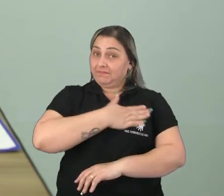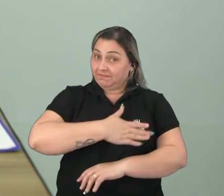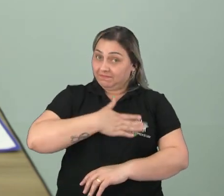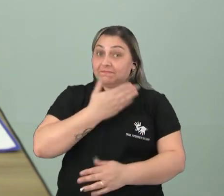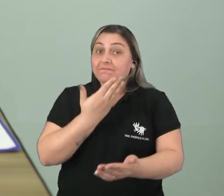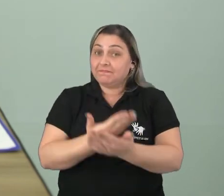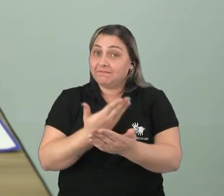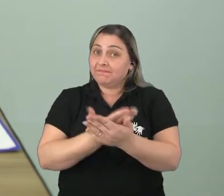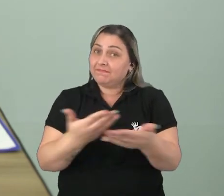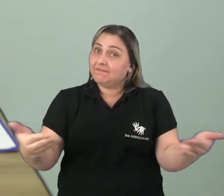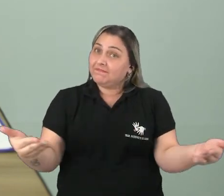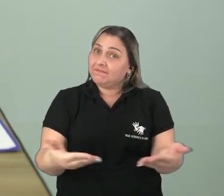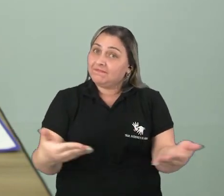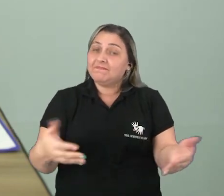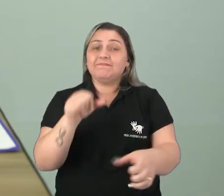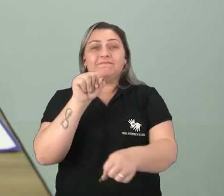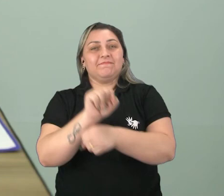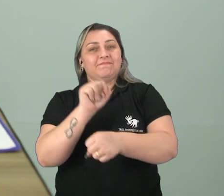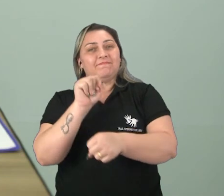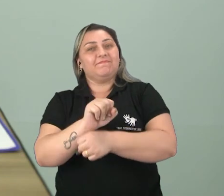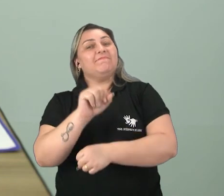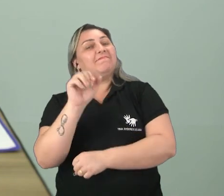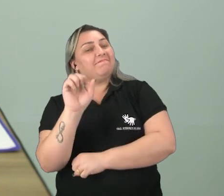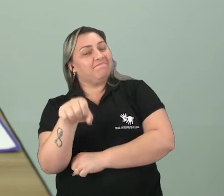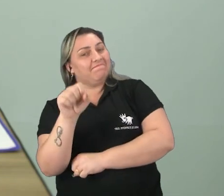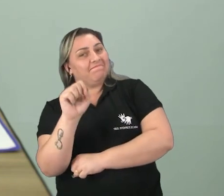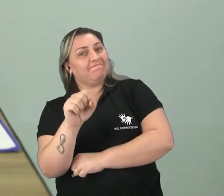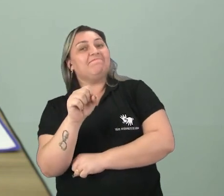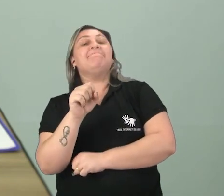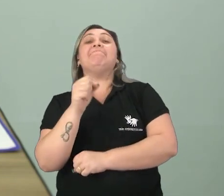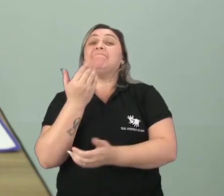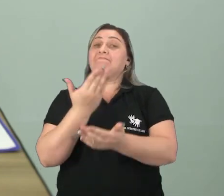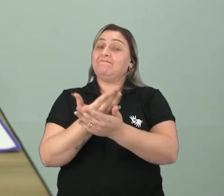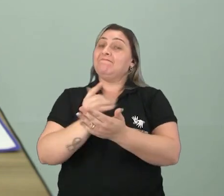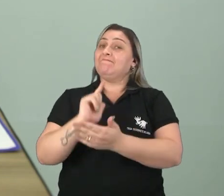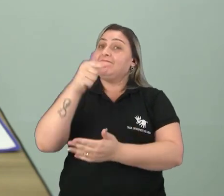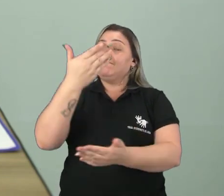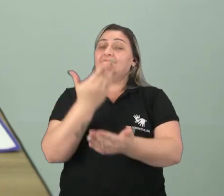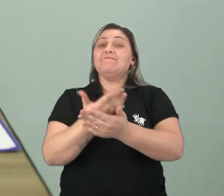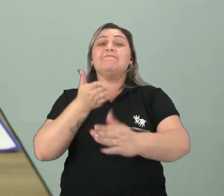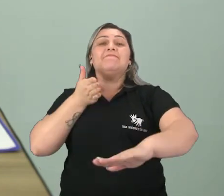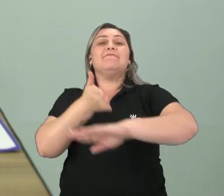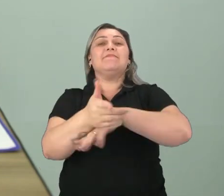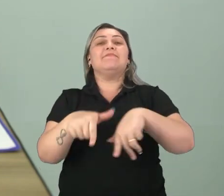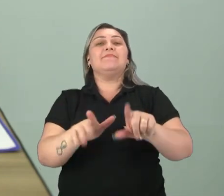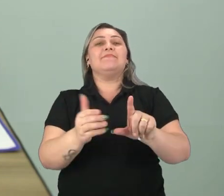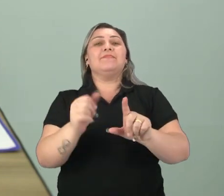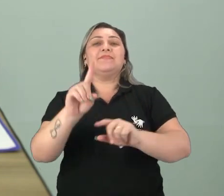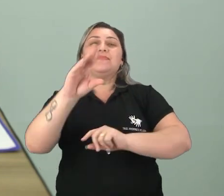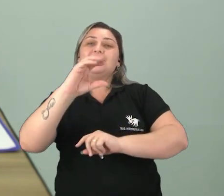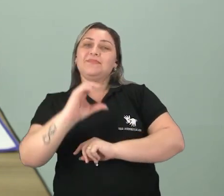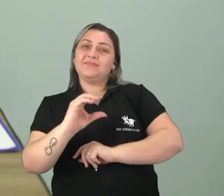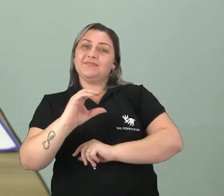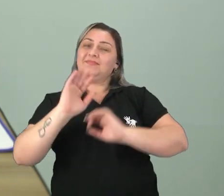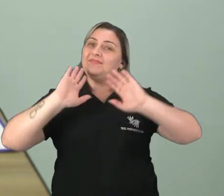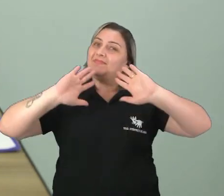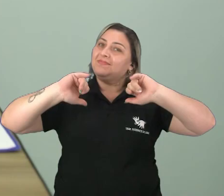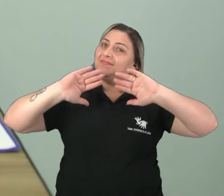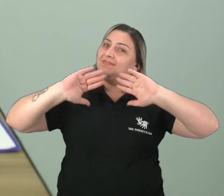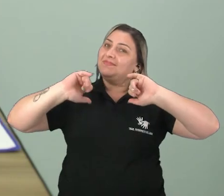gostaram da nossa aula de hoje Espero que tenham gostado para esta e outras aulas acesso à plataforma